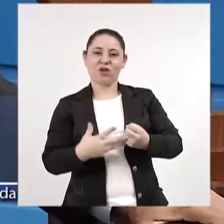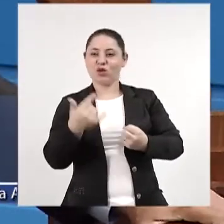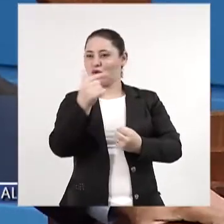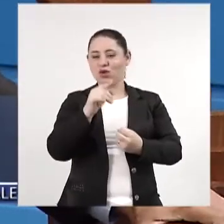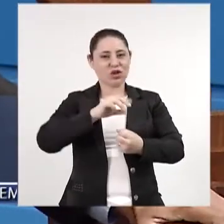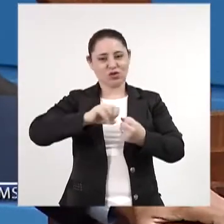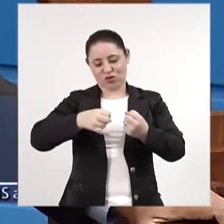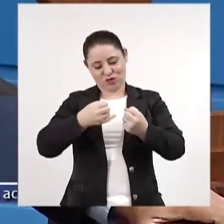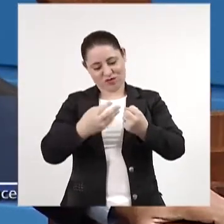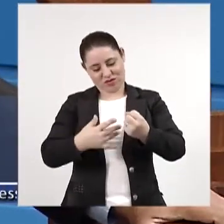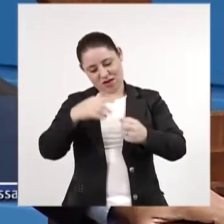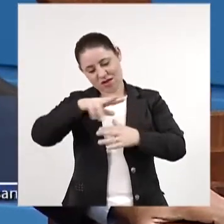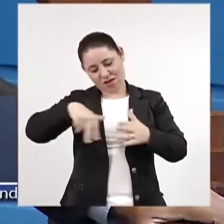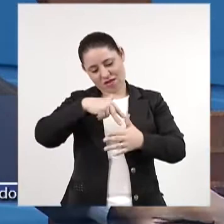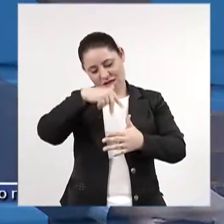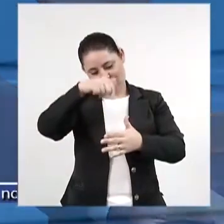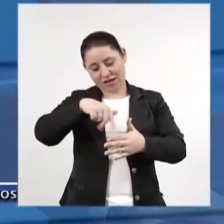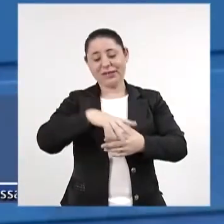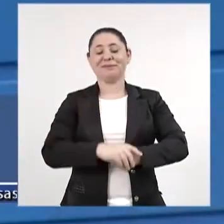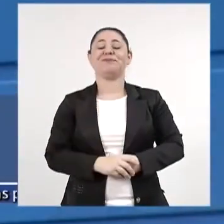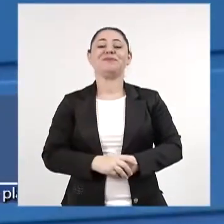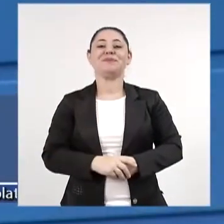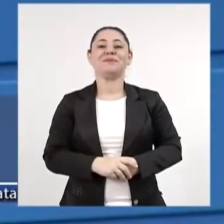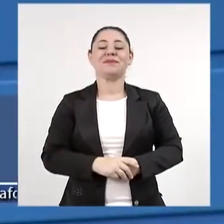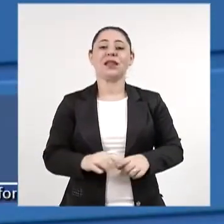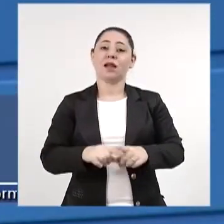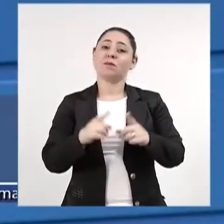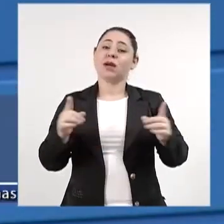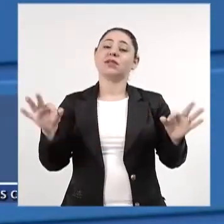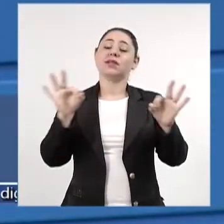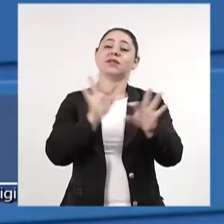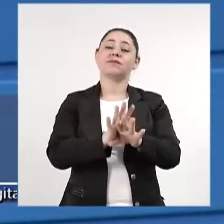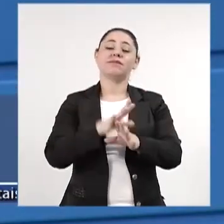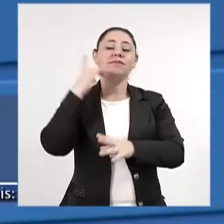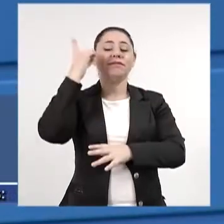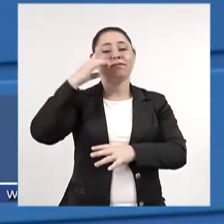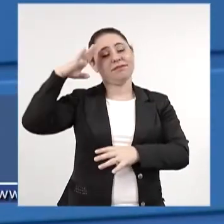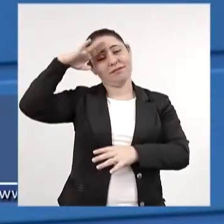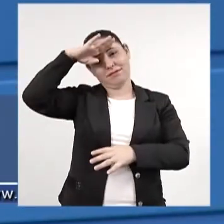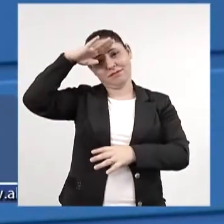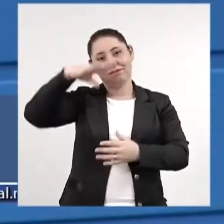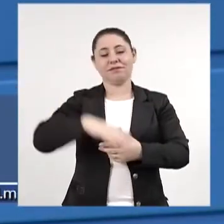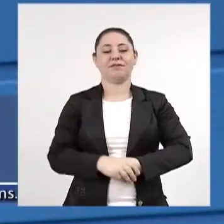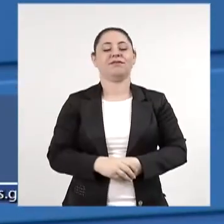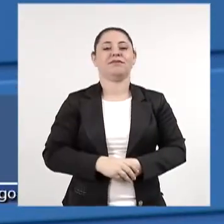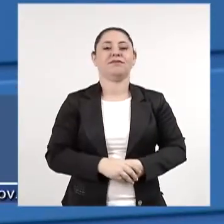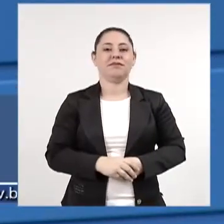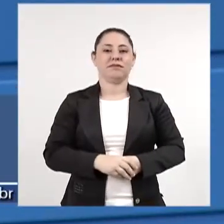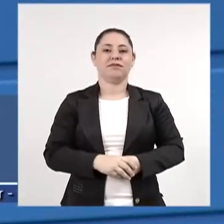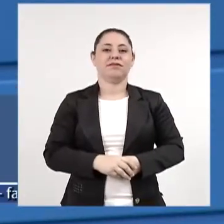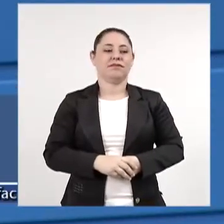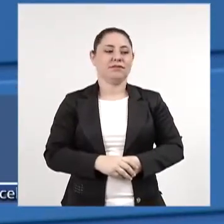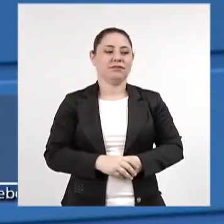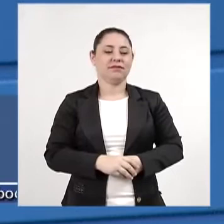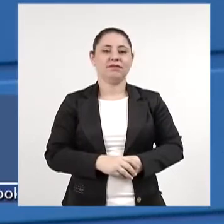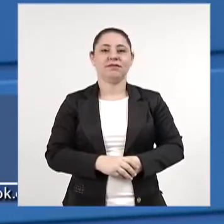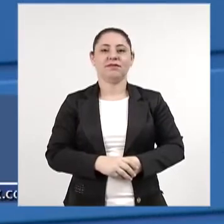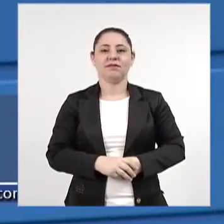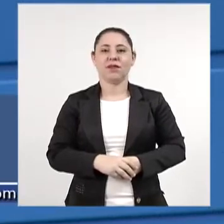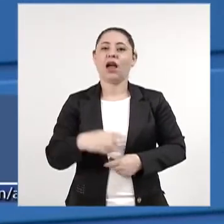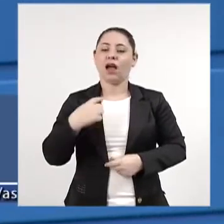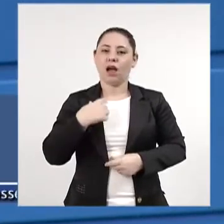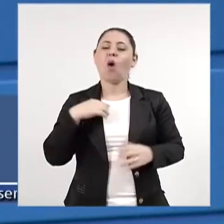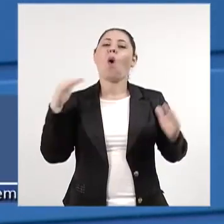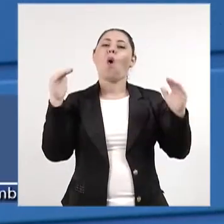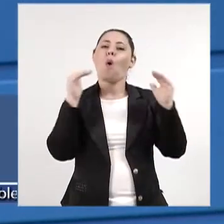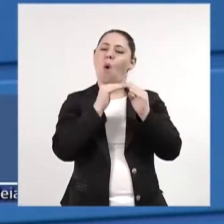casa. Obrigado, deputado. Mas encerrando, deputado Cabalmi, eu compactuo com a